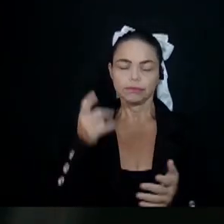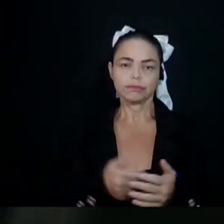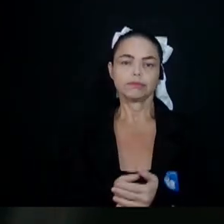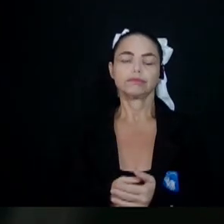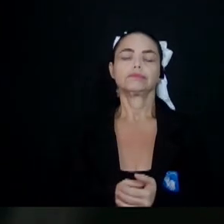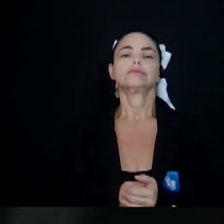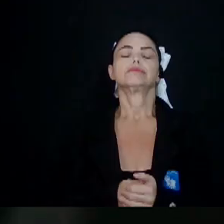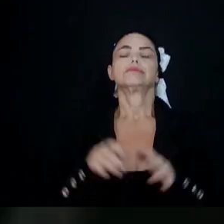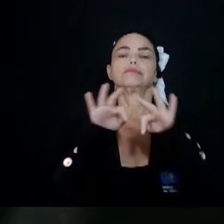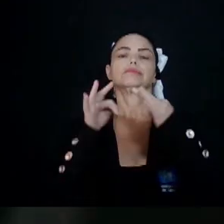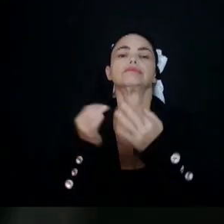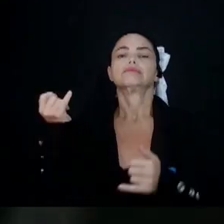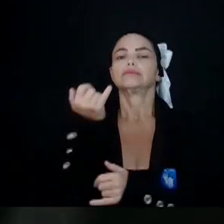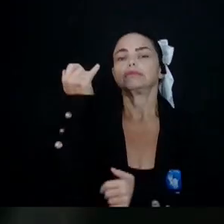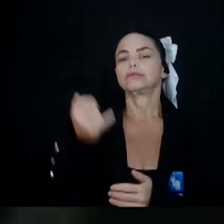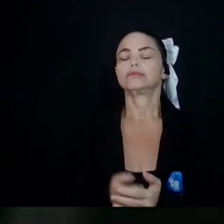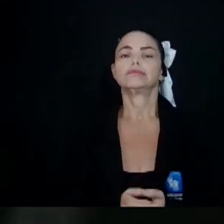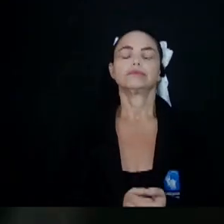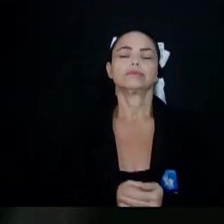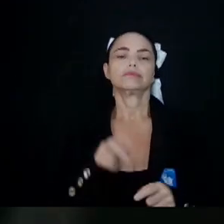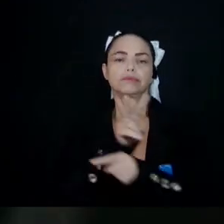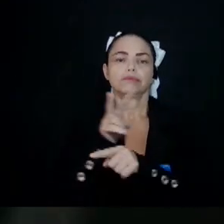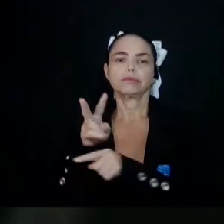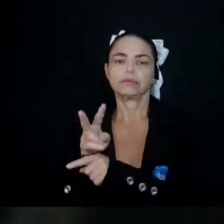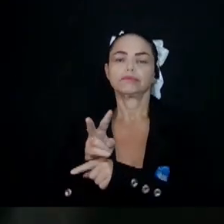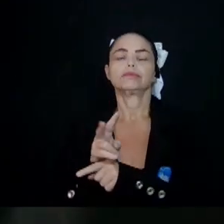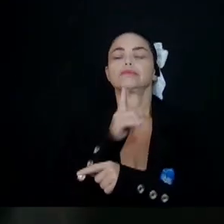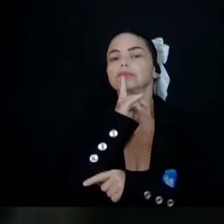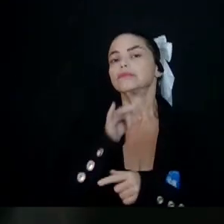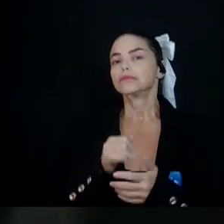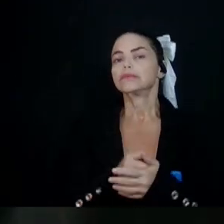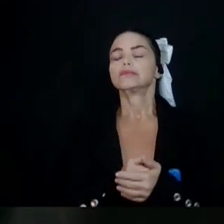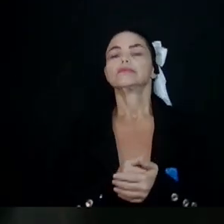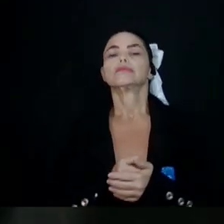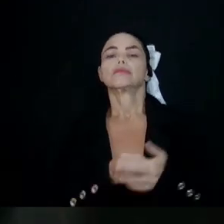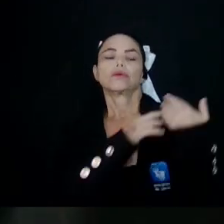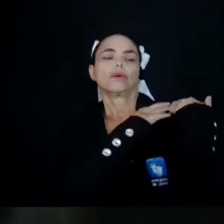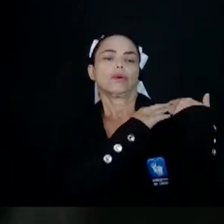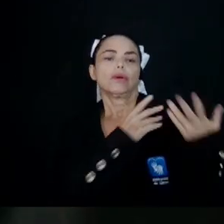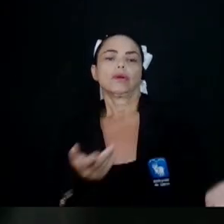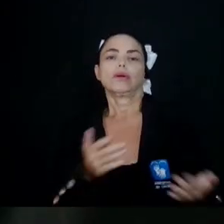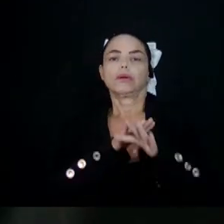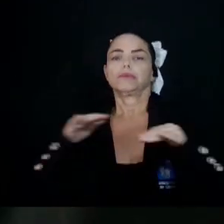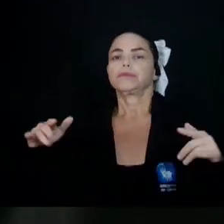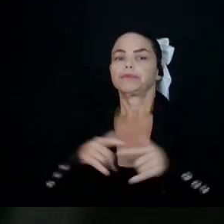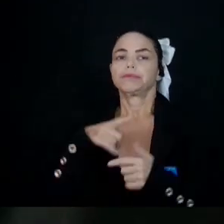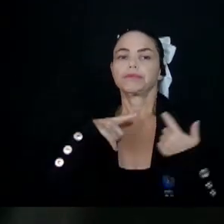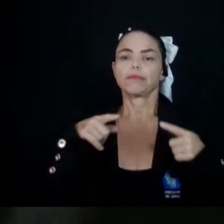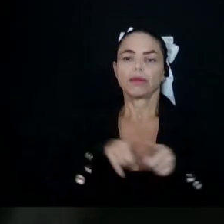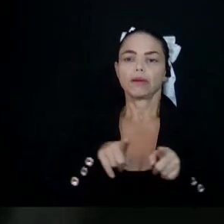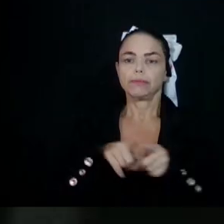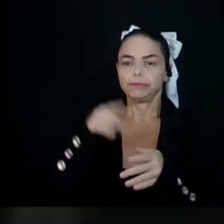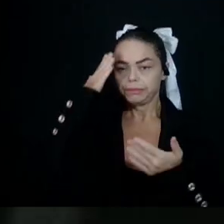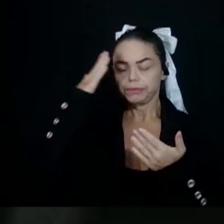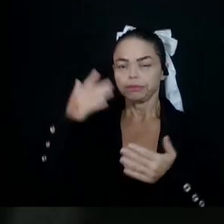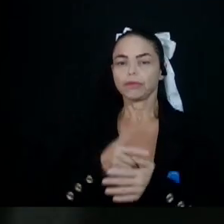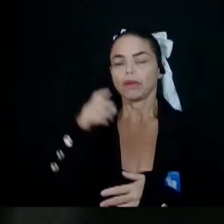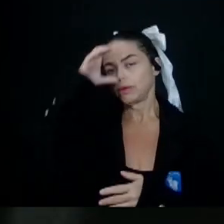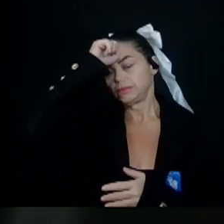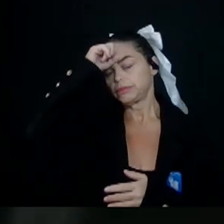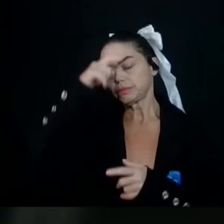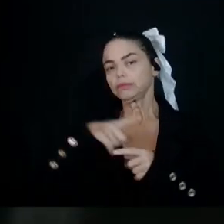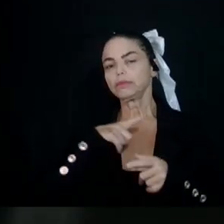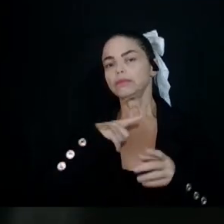as famílias, né? Para os cuidadores, os pais, os responsáveis, para que a gente também entenda e aprenda como nós